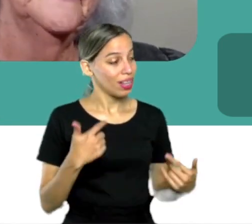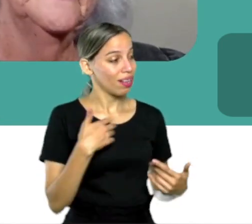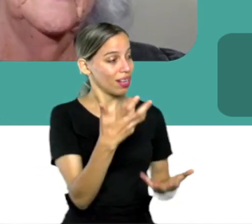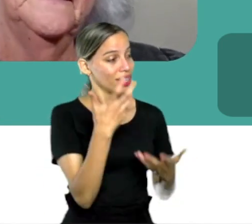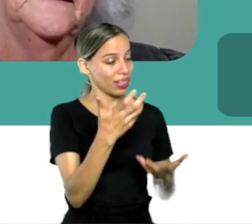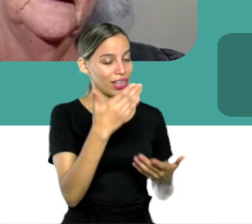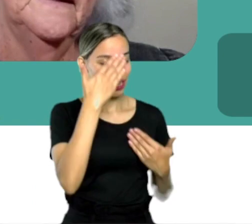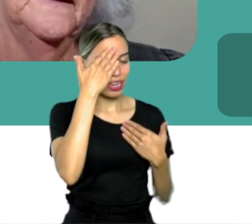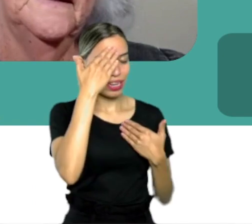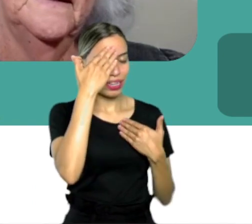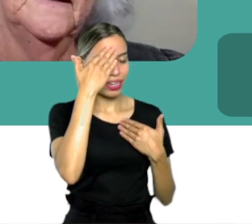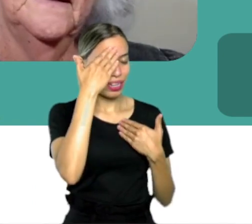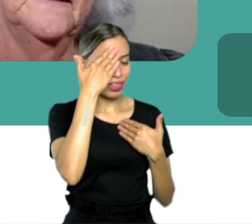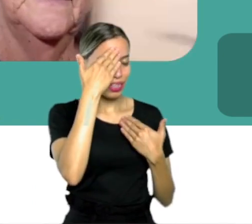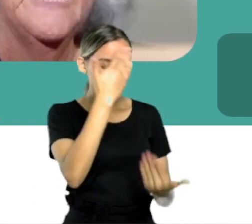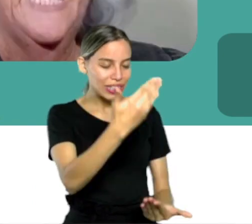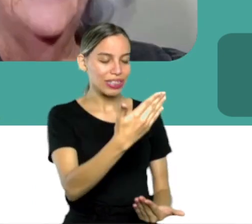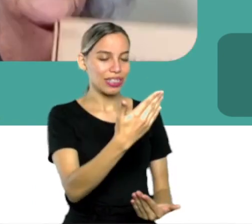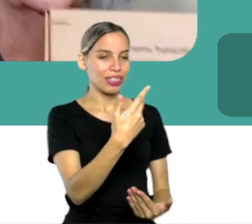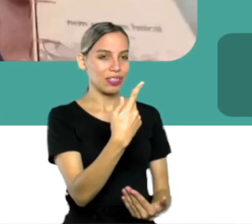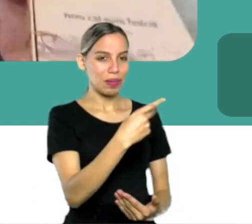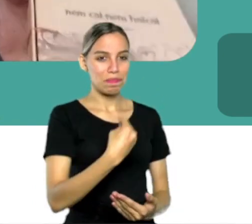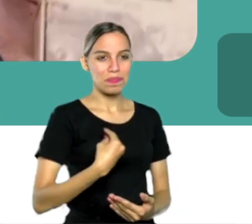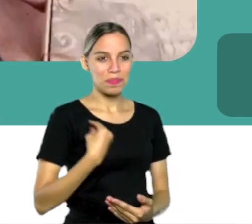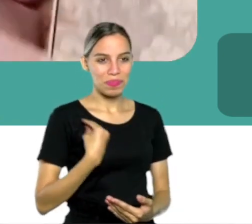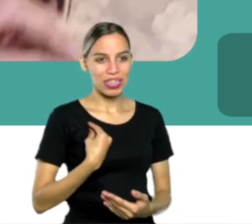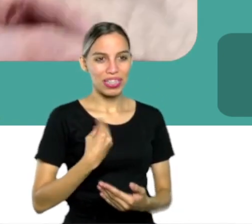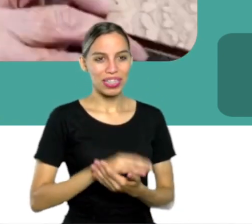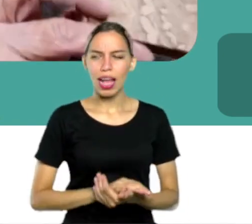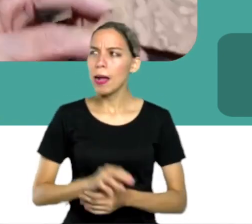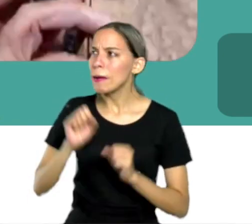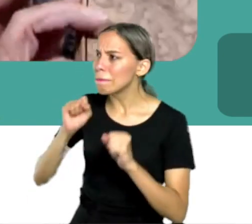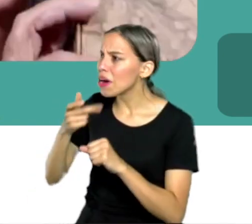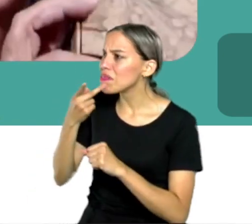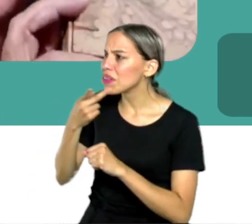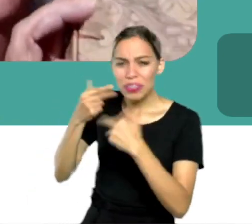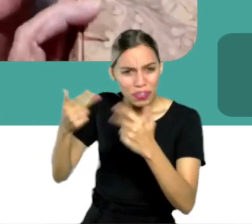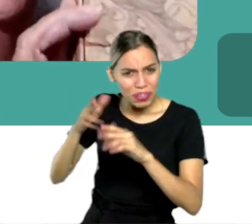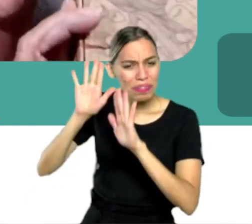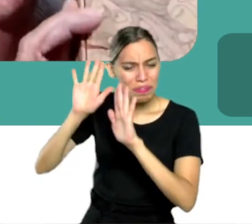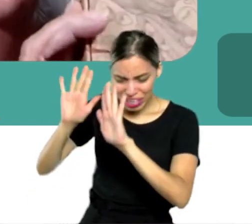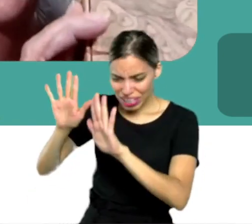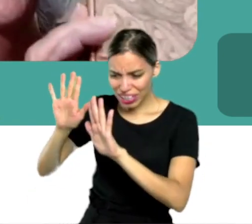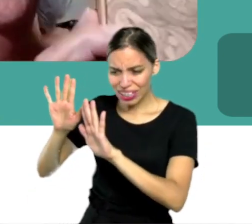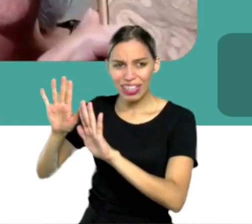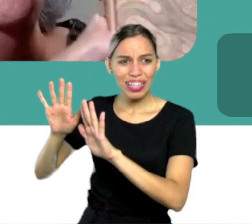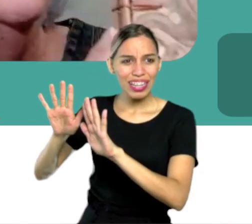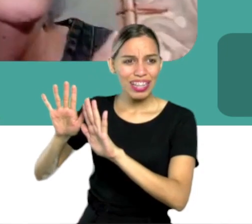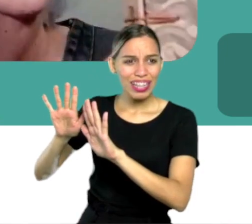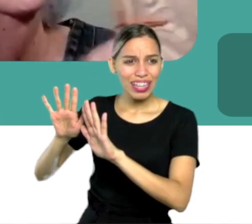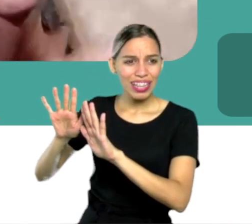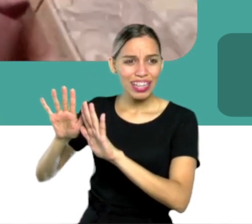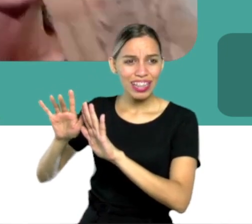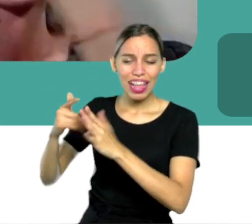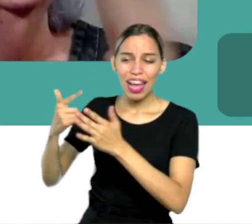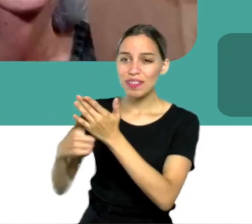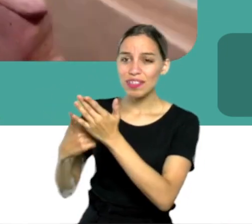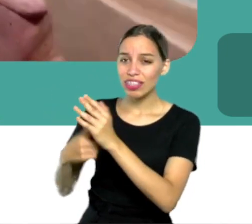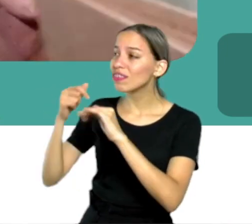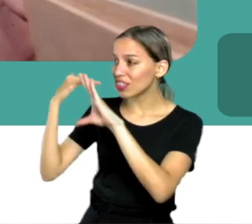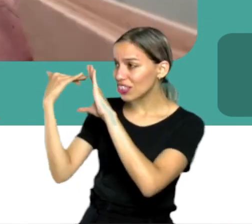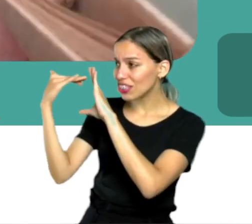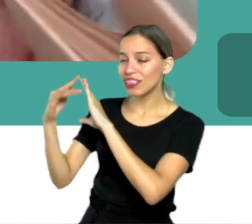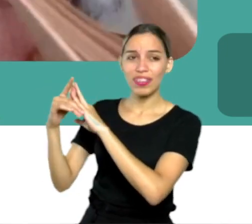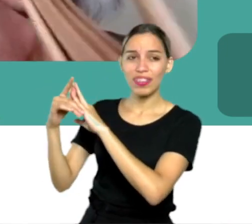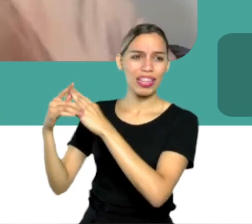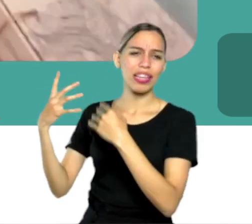presença aqui, pedir para você fazer suas considerações. Agora deixa eu só te falar uma coisa, esse aqui eu não te mandei, ele é um amor. Ai, que lindo! Ele